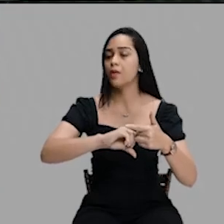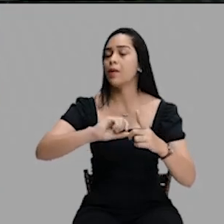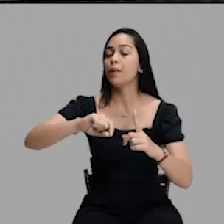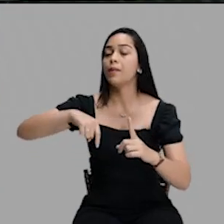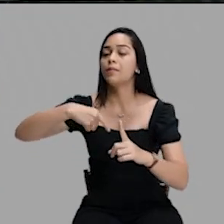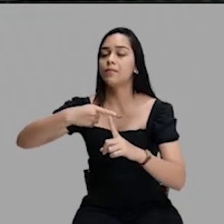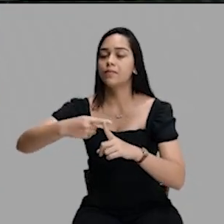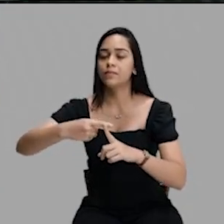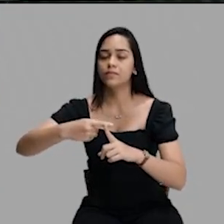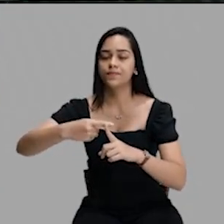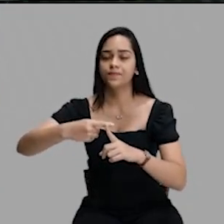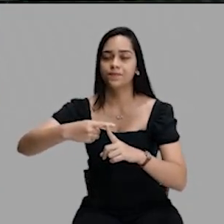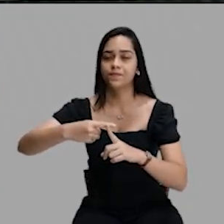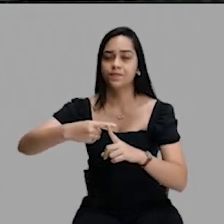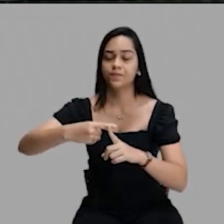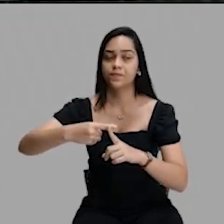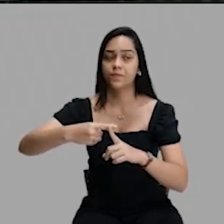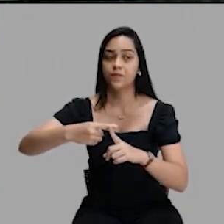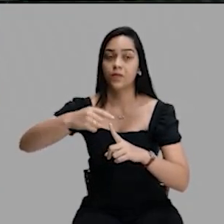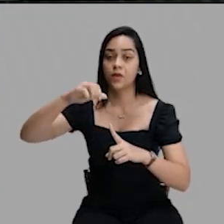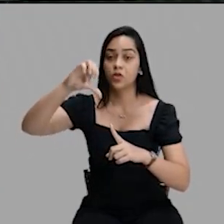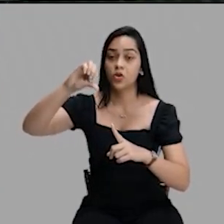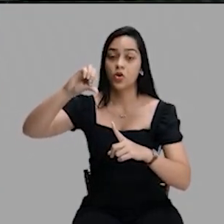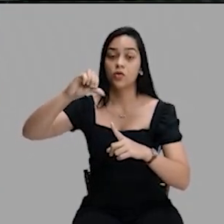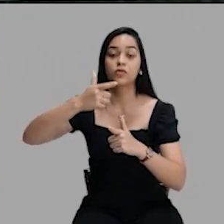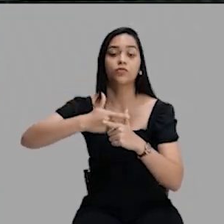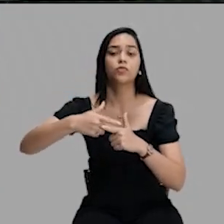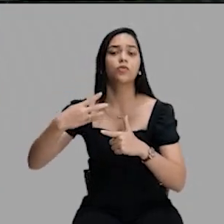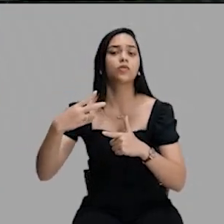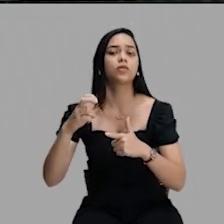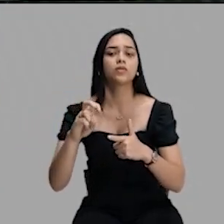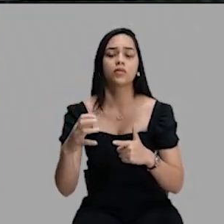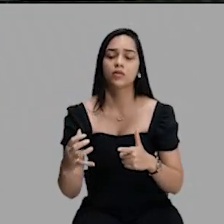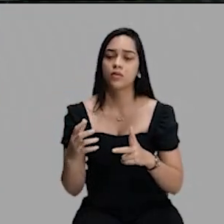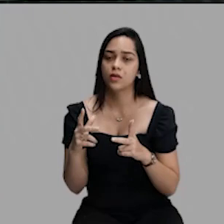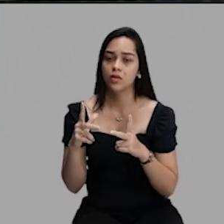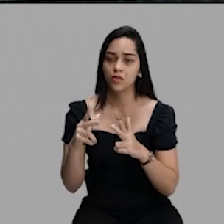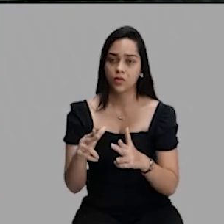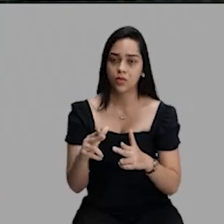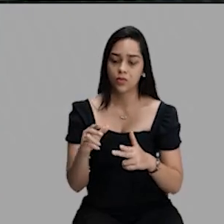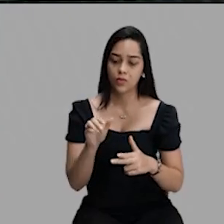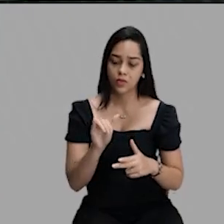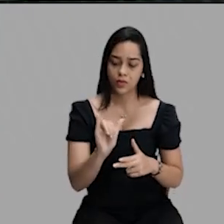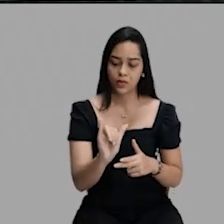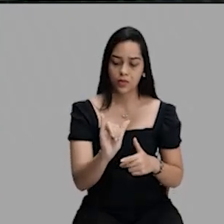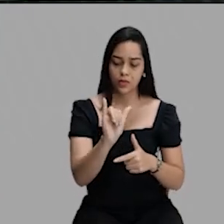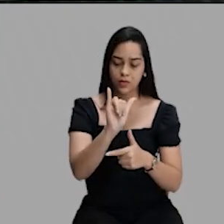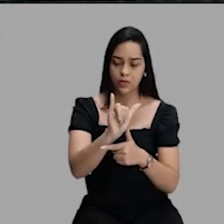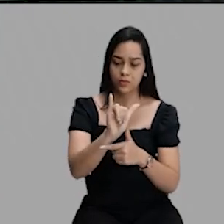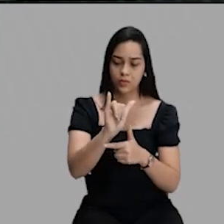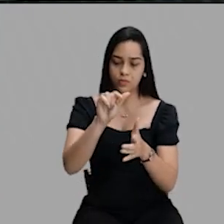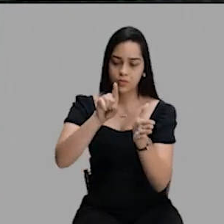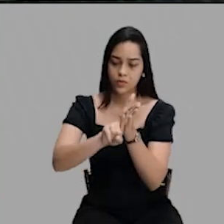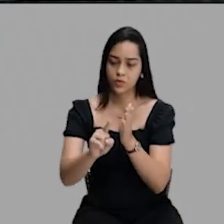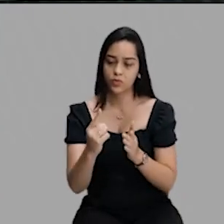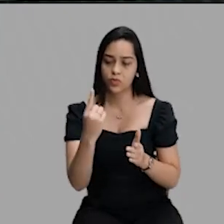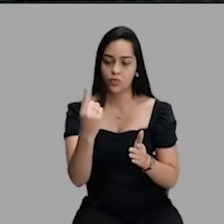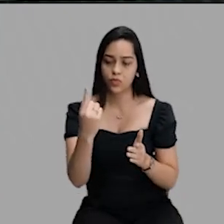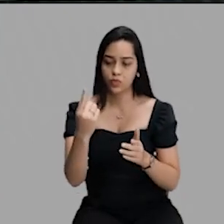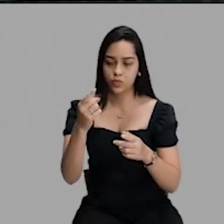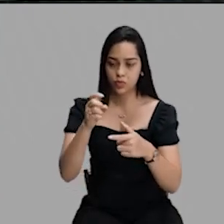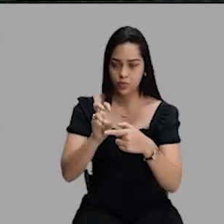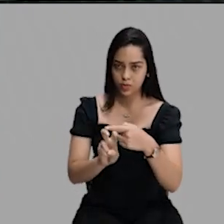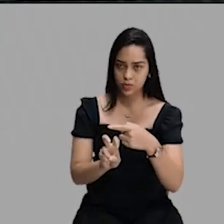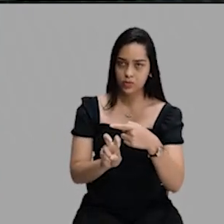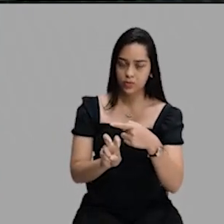mais 9 dividido por 45 vai ficar y menos 1 sobre